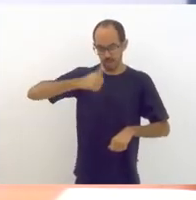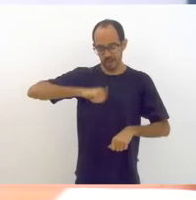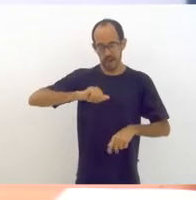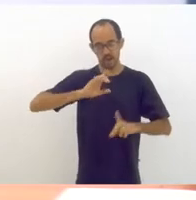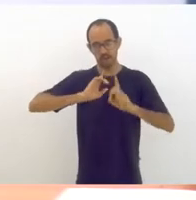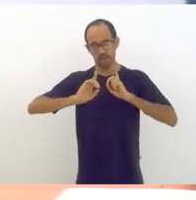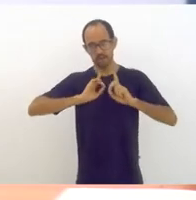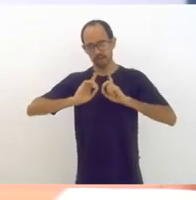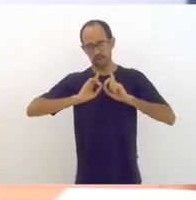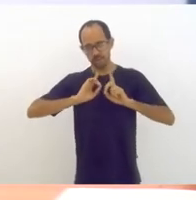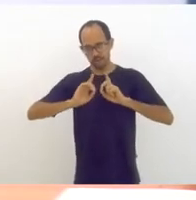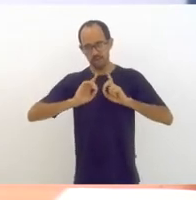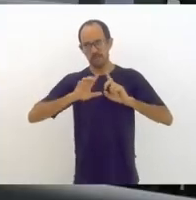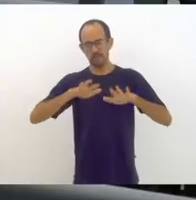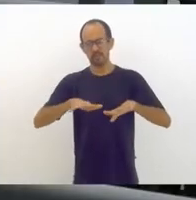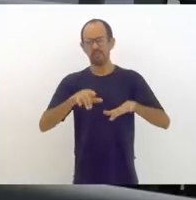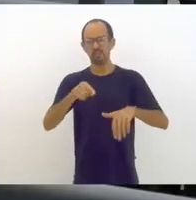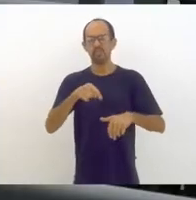né,